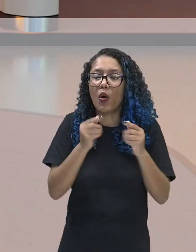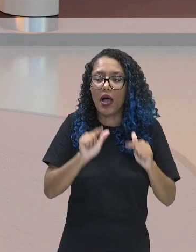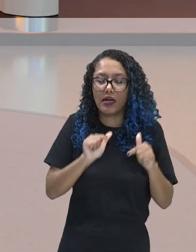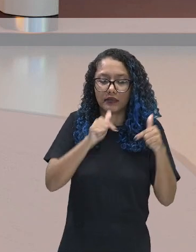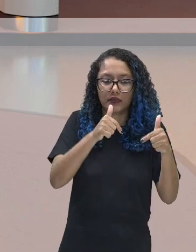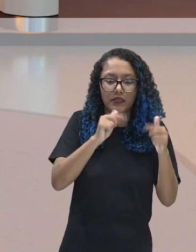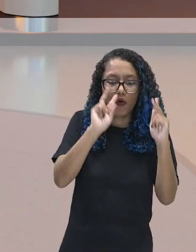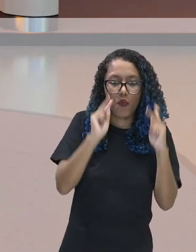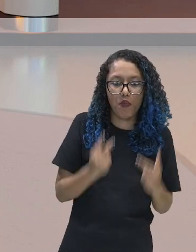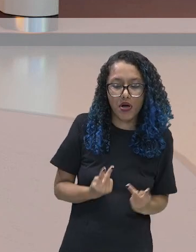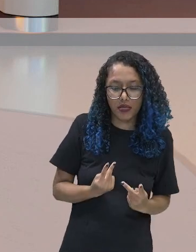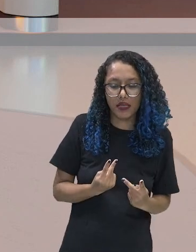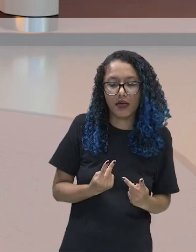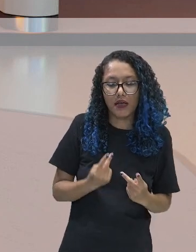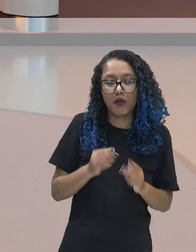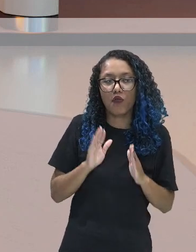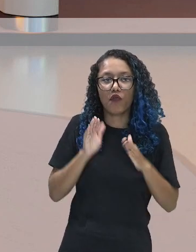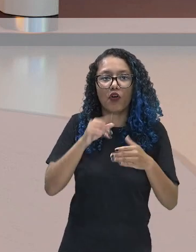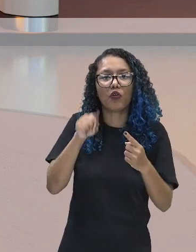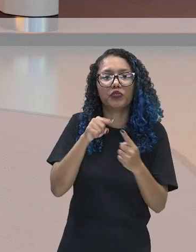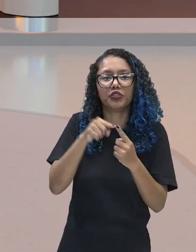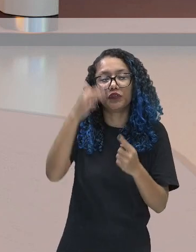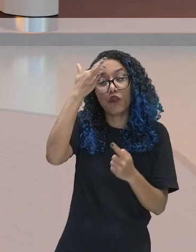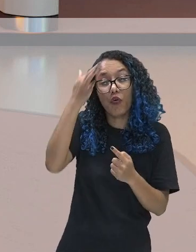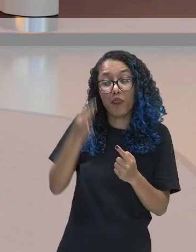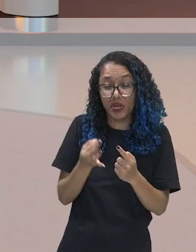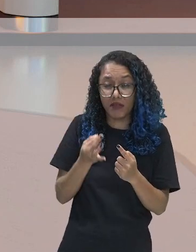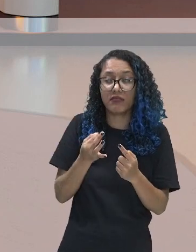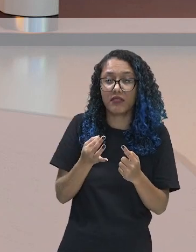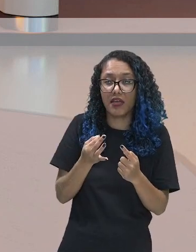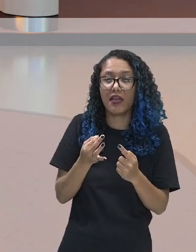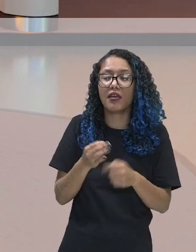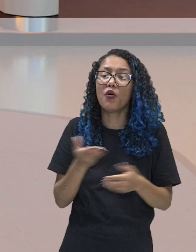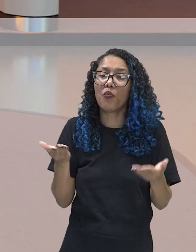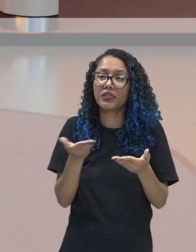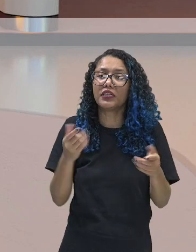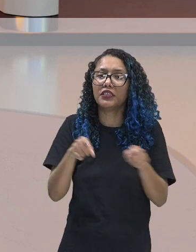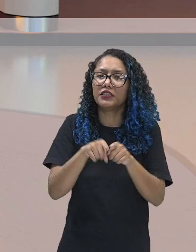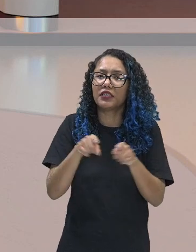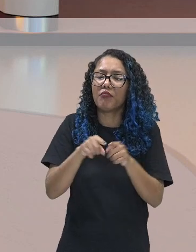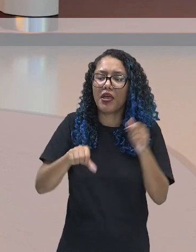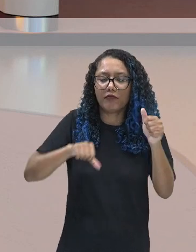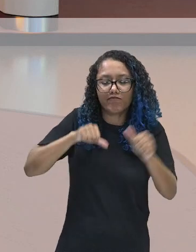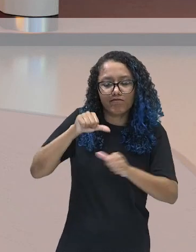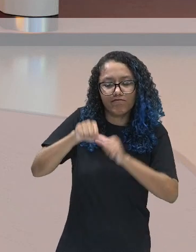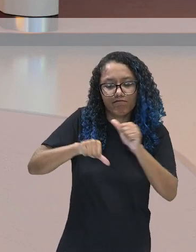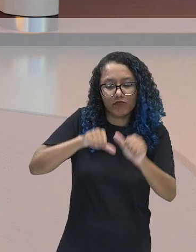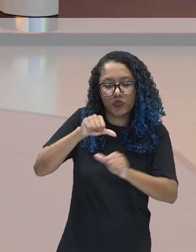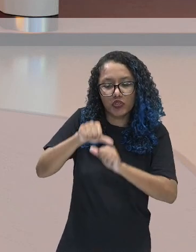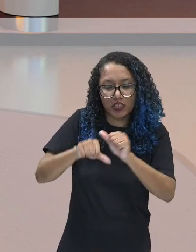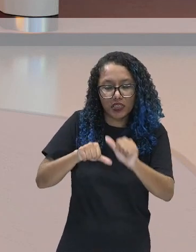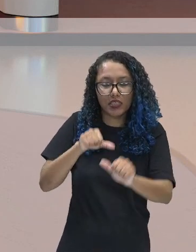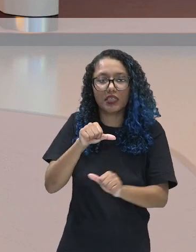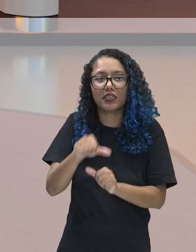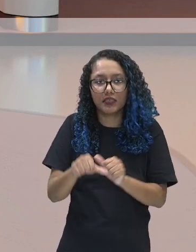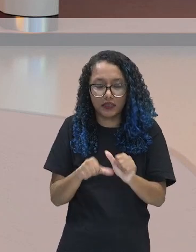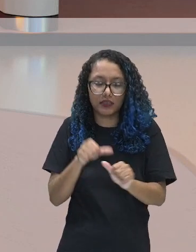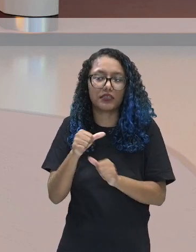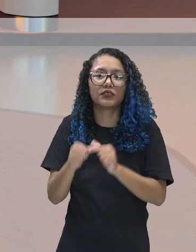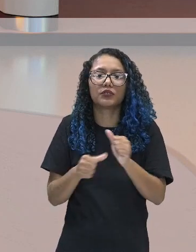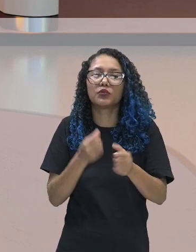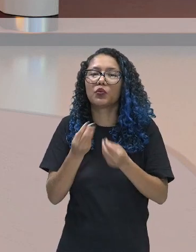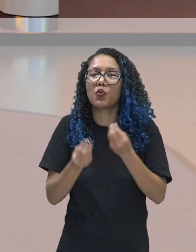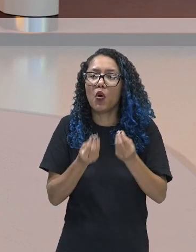o presente, e que também estuda as transformações no decorrer dessa ação humana ao longo